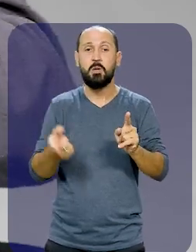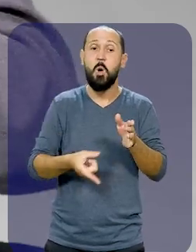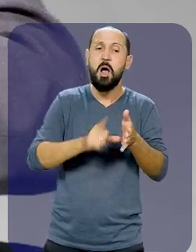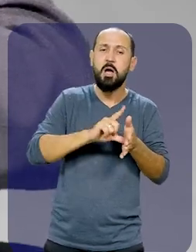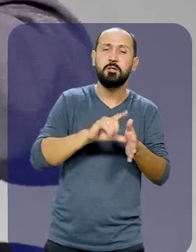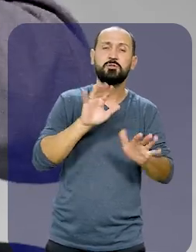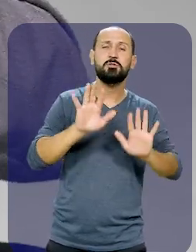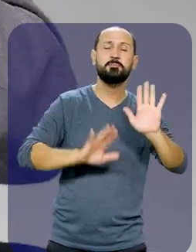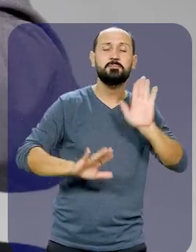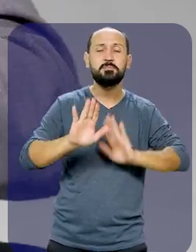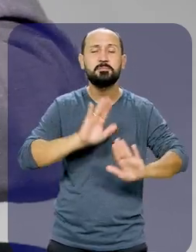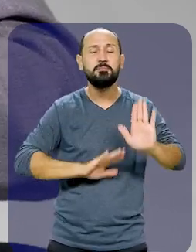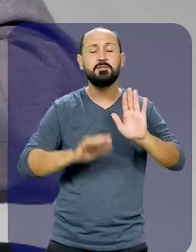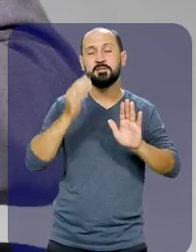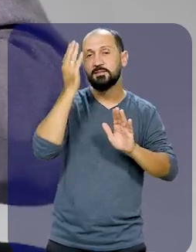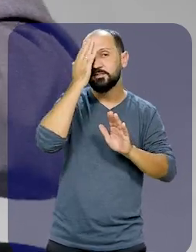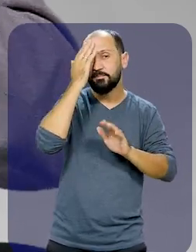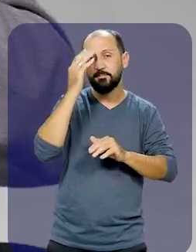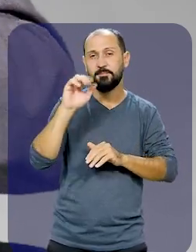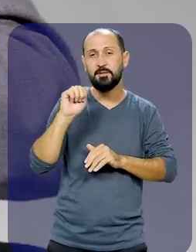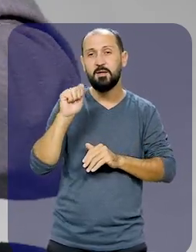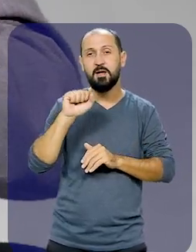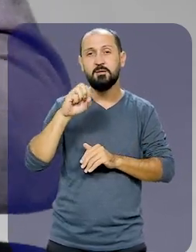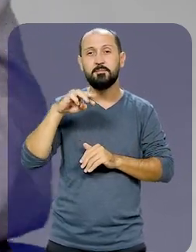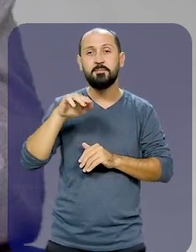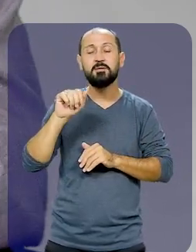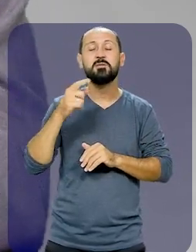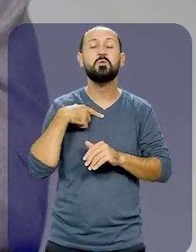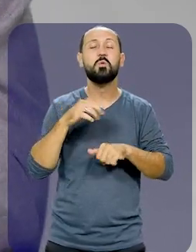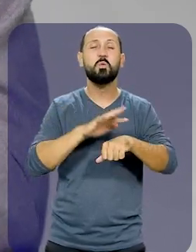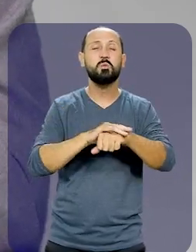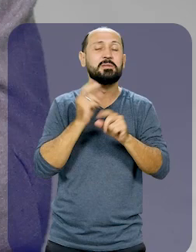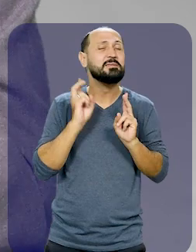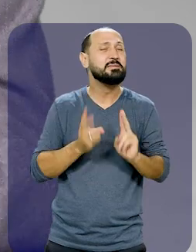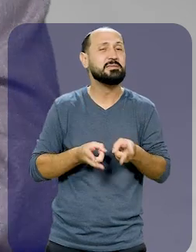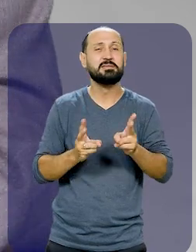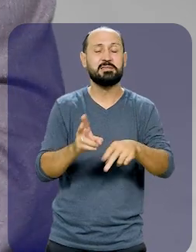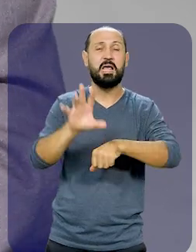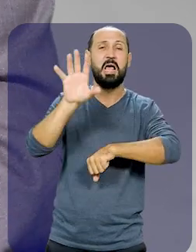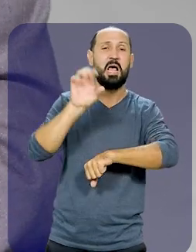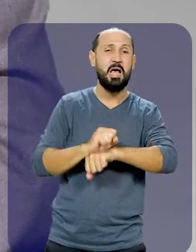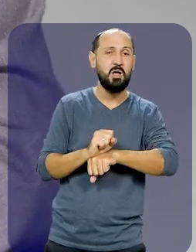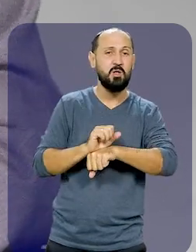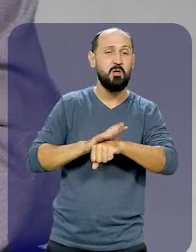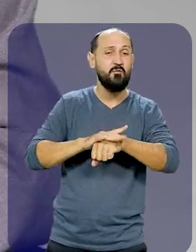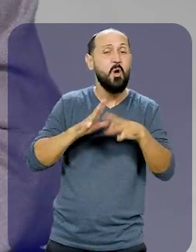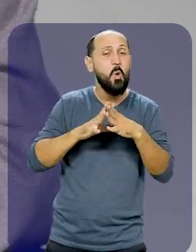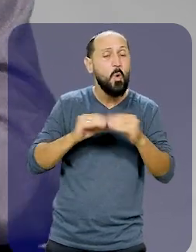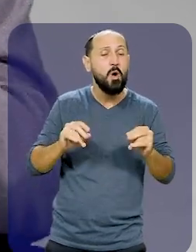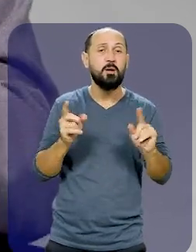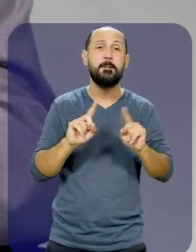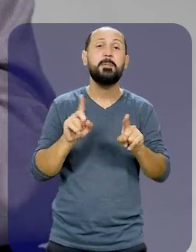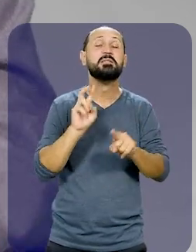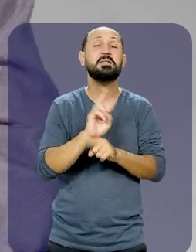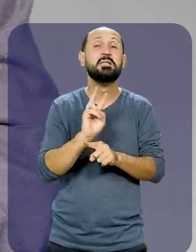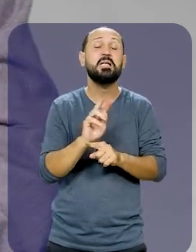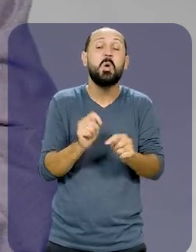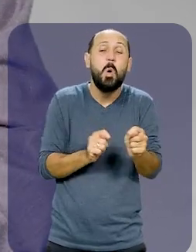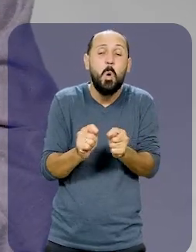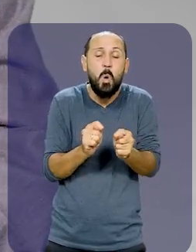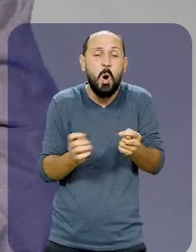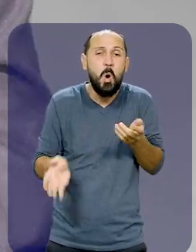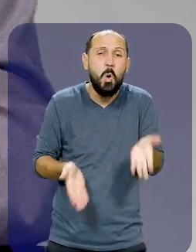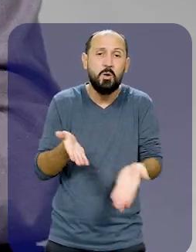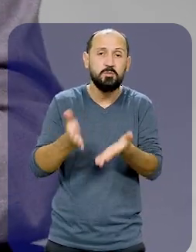tratar porque entendendo que asma e rinite são doenças crônicas, não tem cura, mas tem